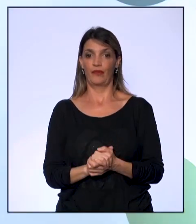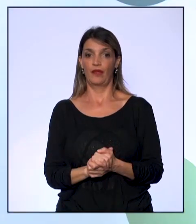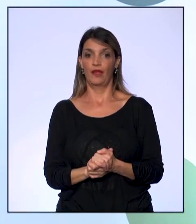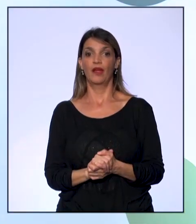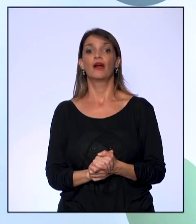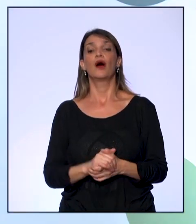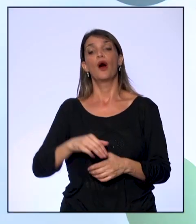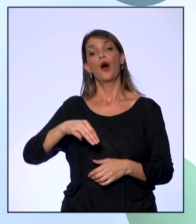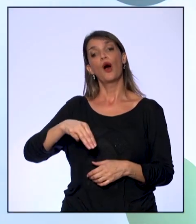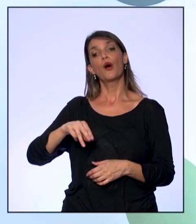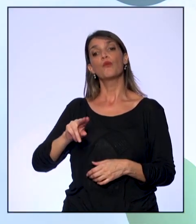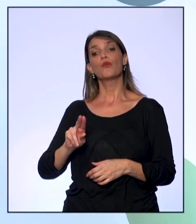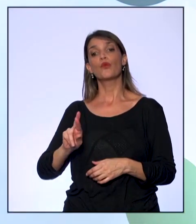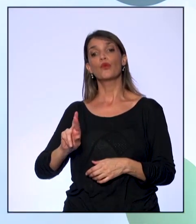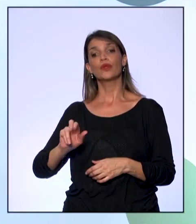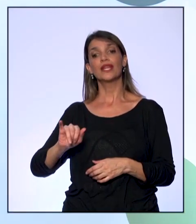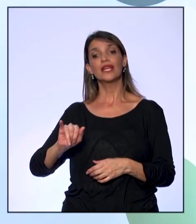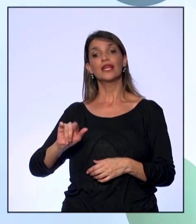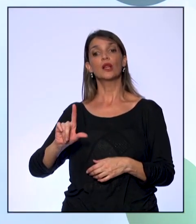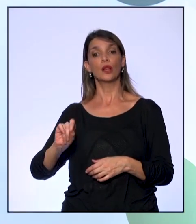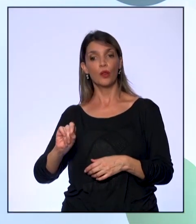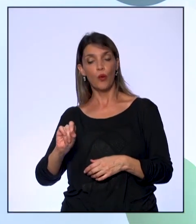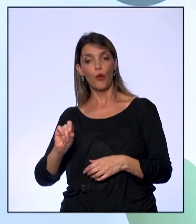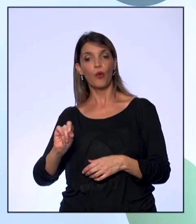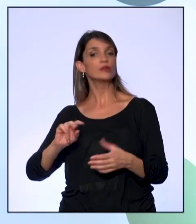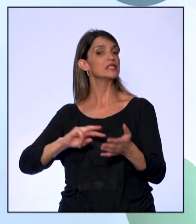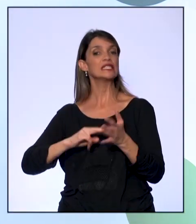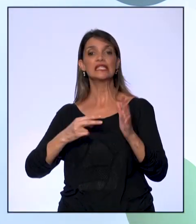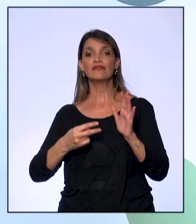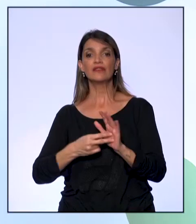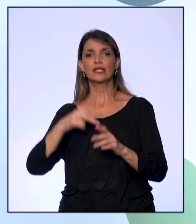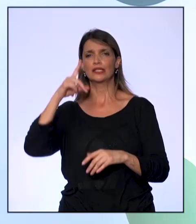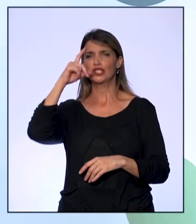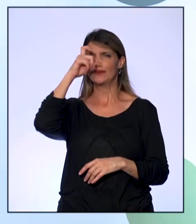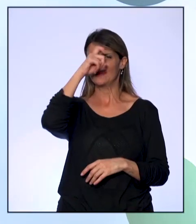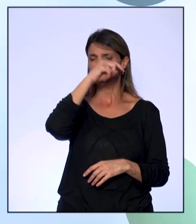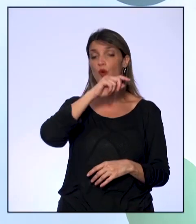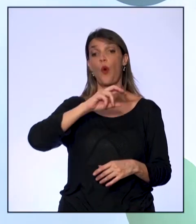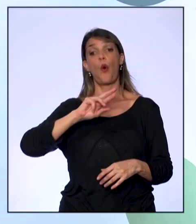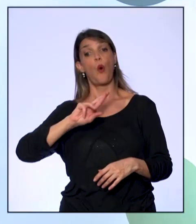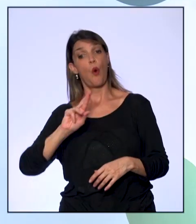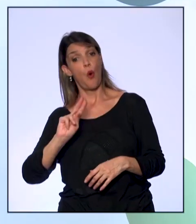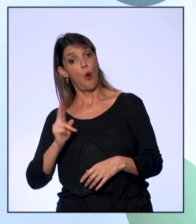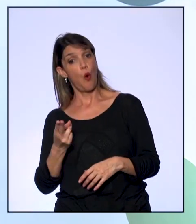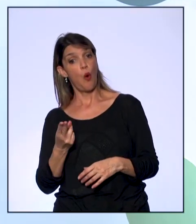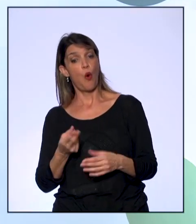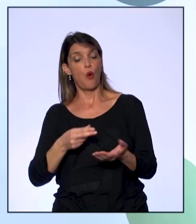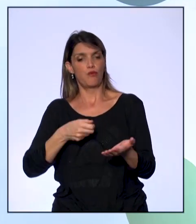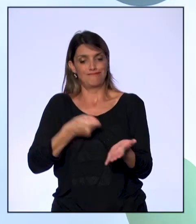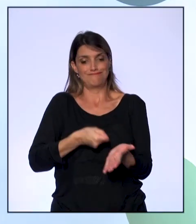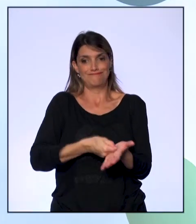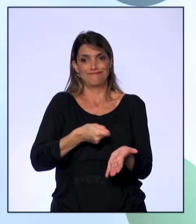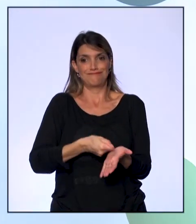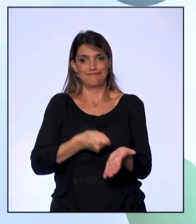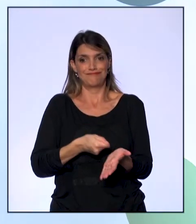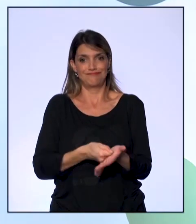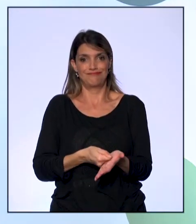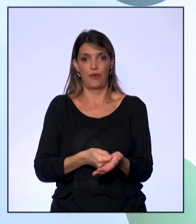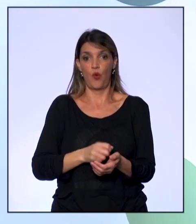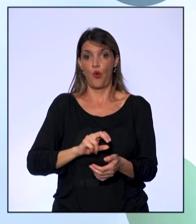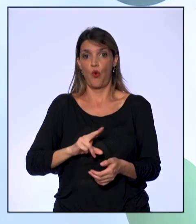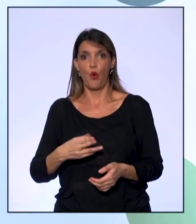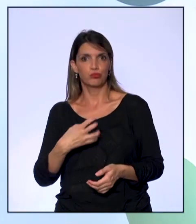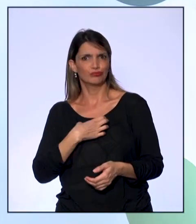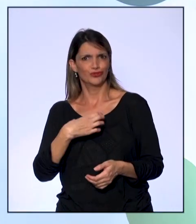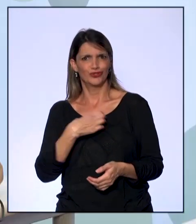dificuldade obrigado meu isso façam a legal lina fazer obrigatoriamente algo a yasmim de forma desajeitada obrigando